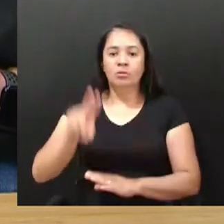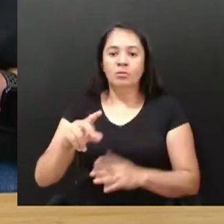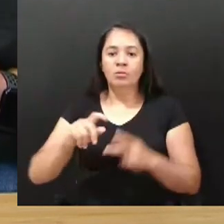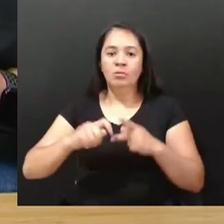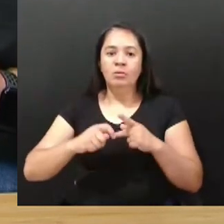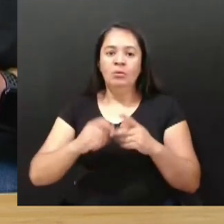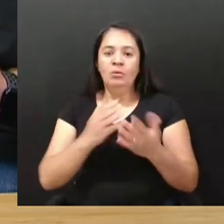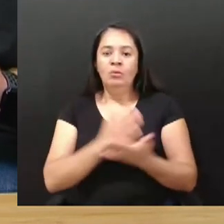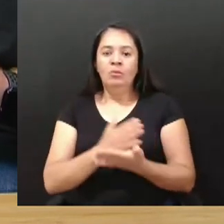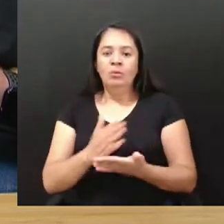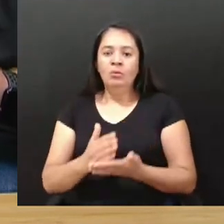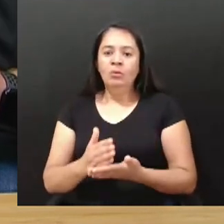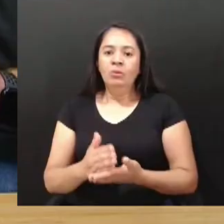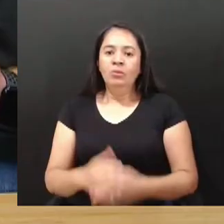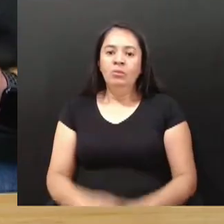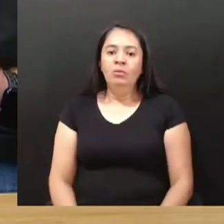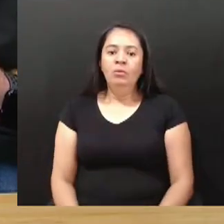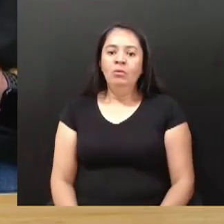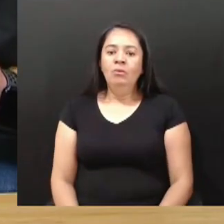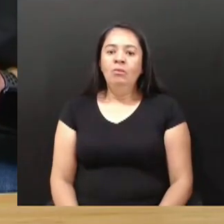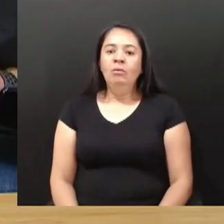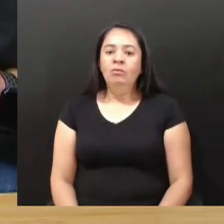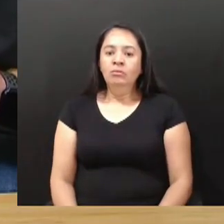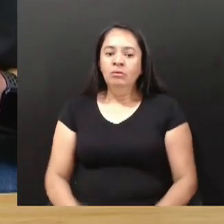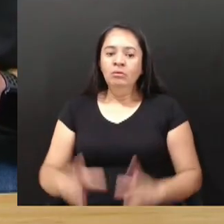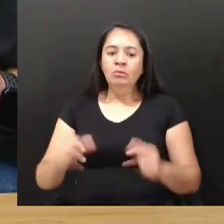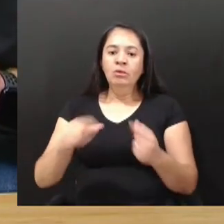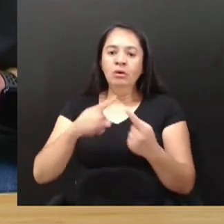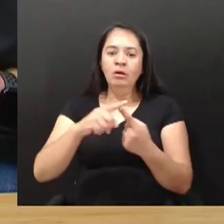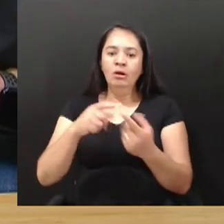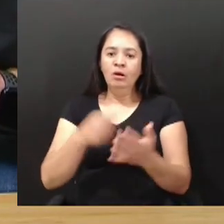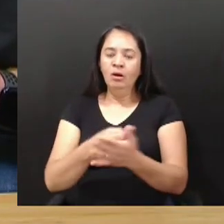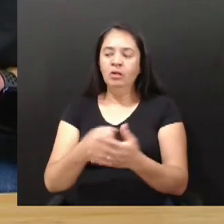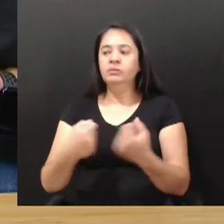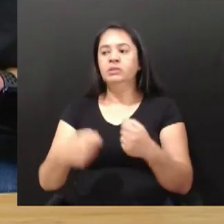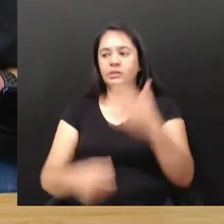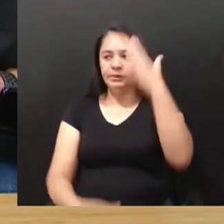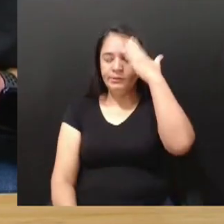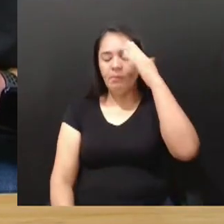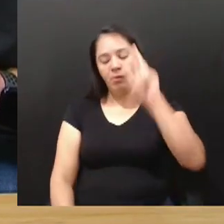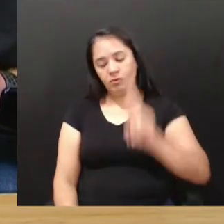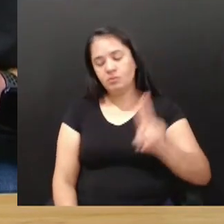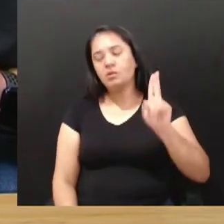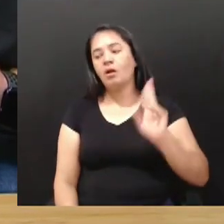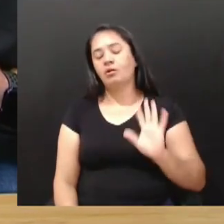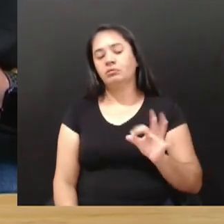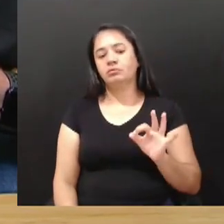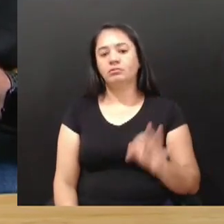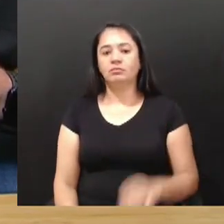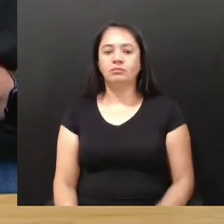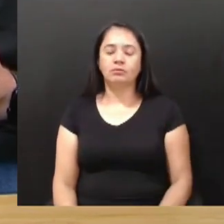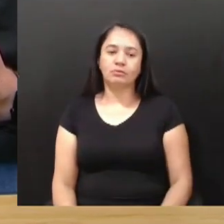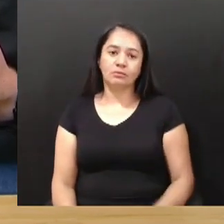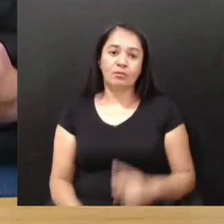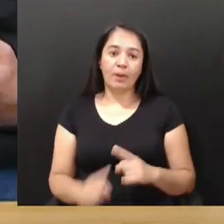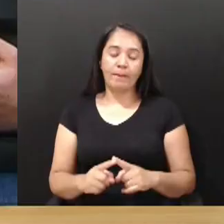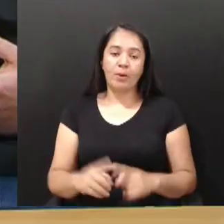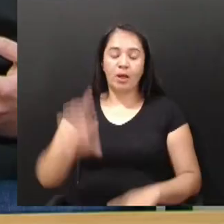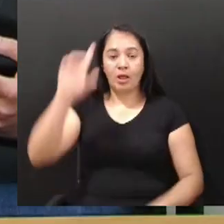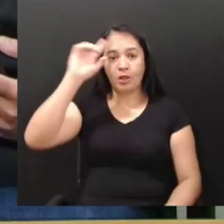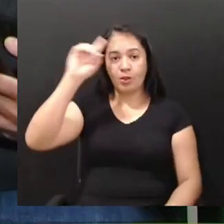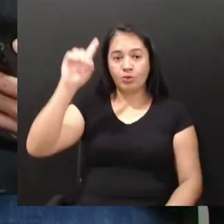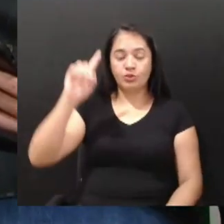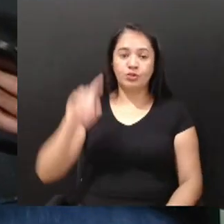Então, como toda modalidade de pagamento, tem que saber usar, né, Jean? Exato. No fim do dia, a gente não